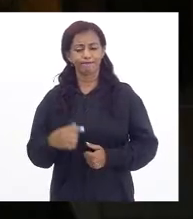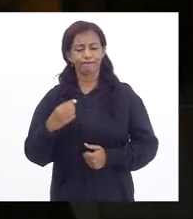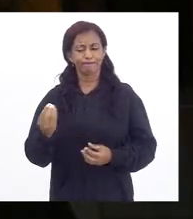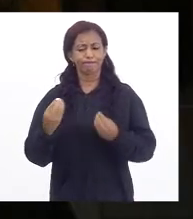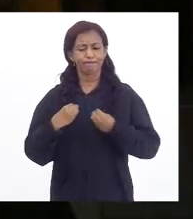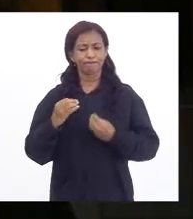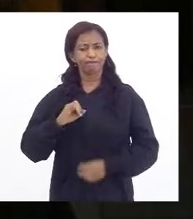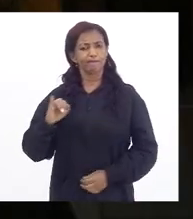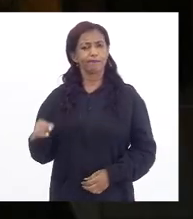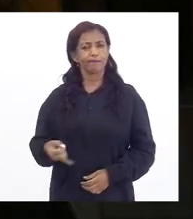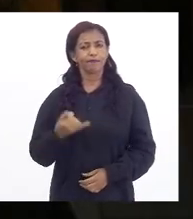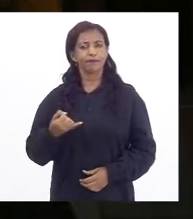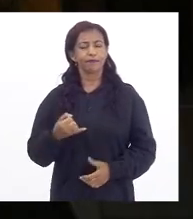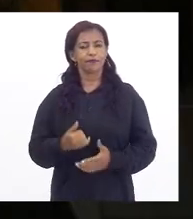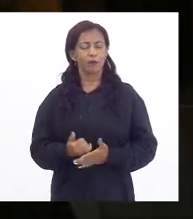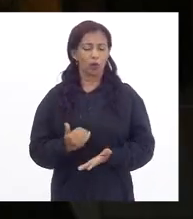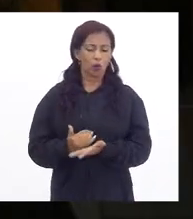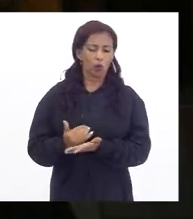oportunizou